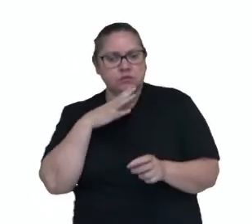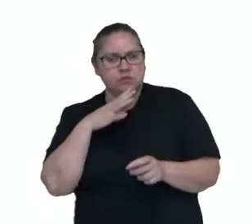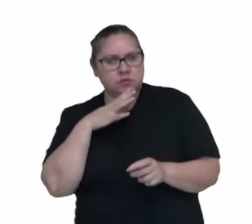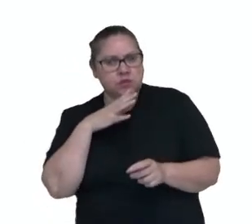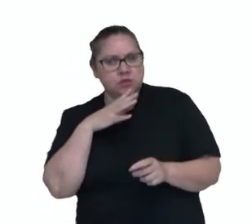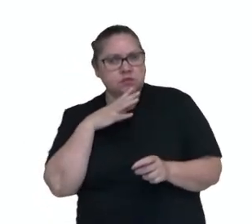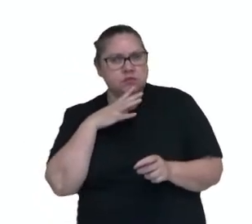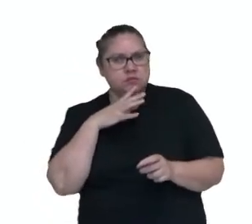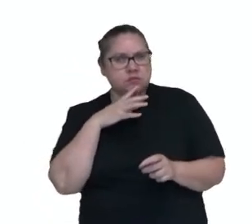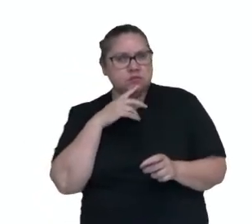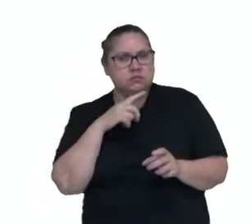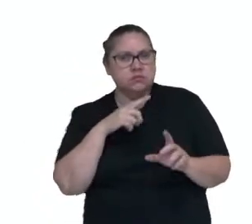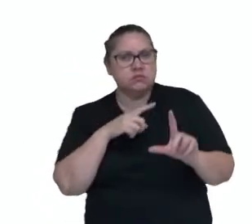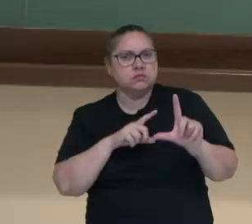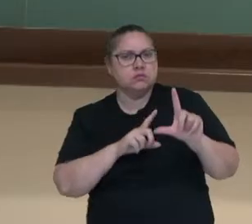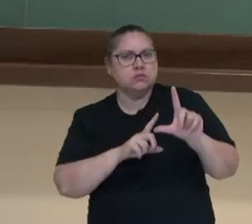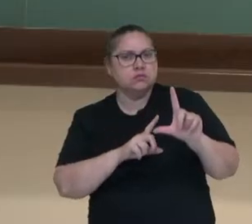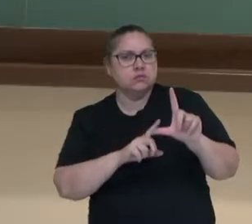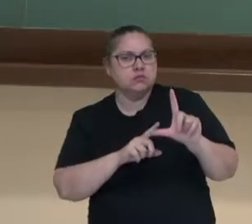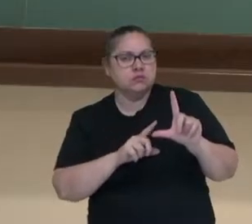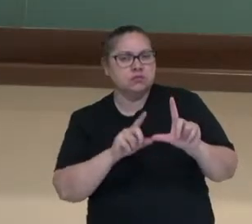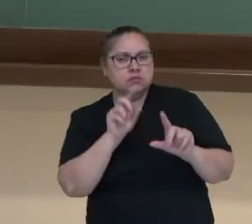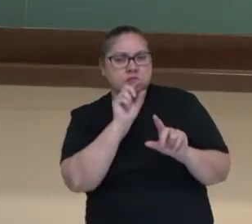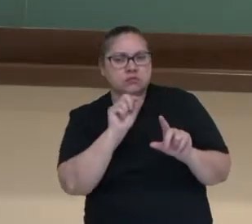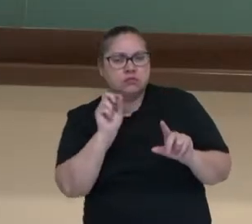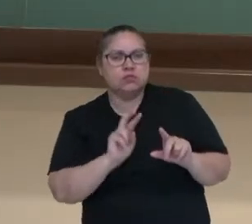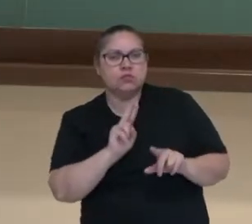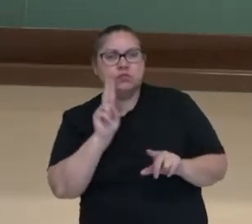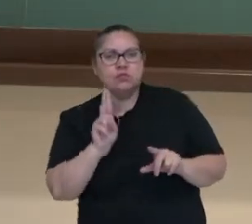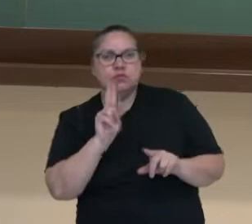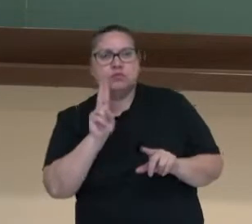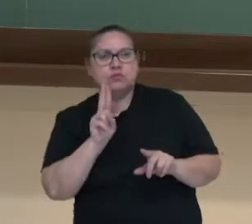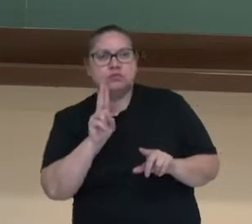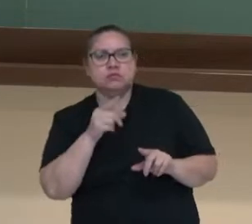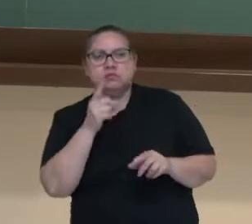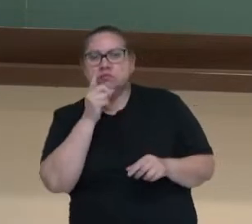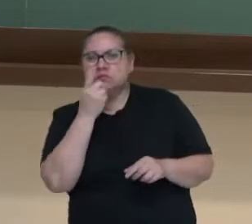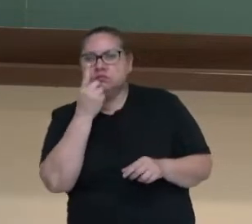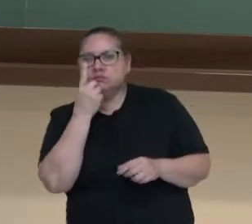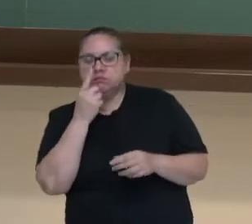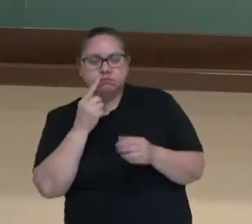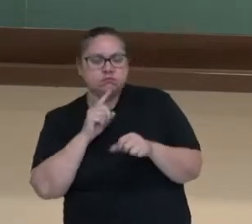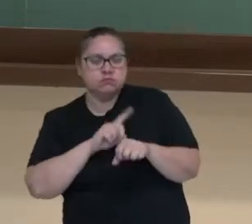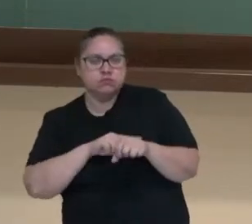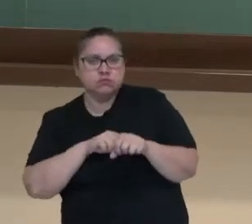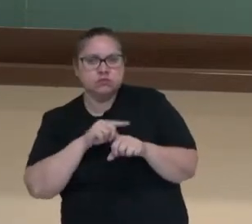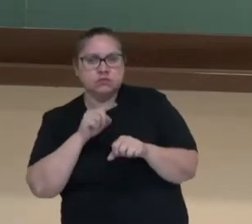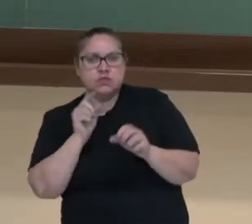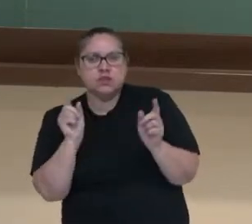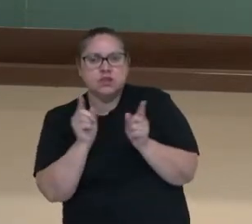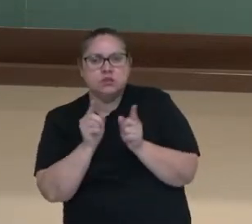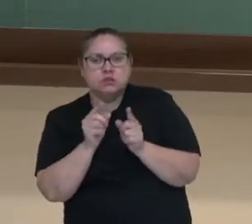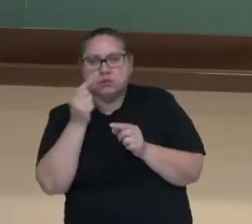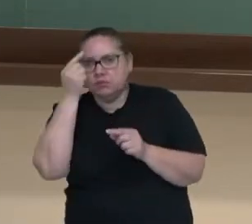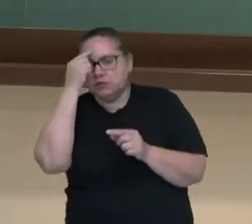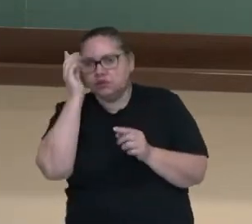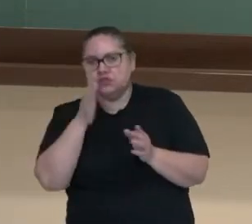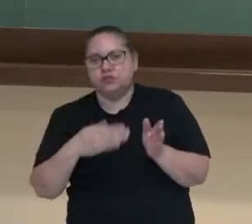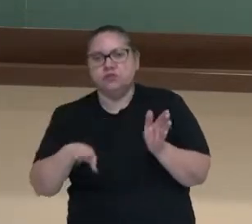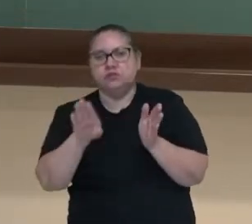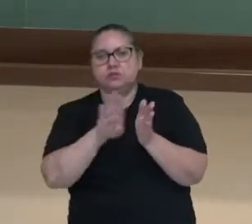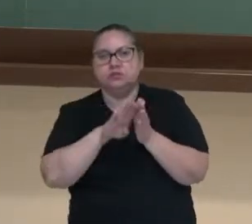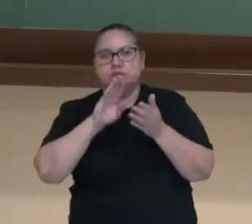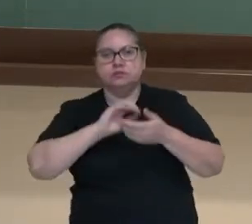alguma letra que faz uso dessa ferramenta? Vou te dar um tempinho aí curtinho para pensar e eu já